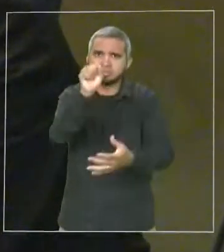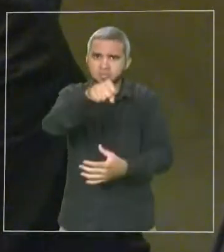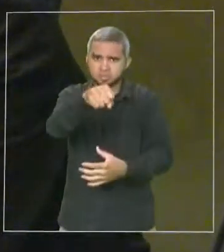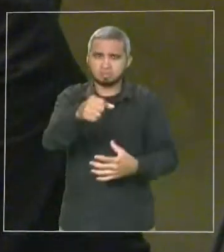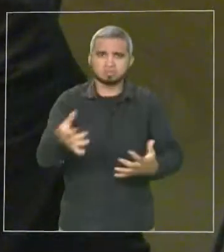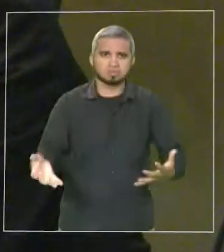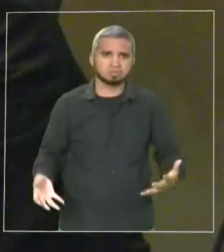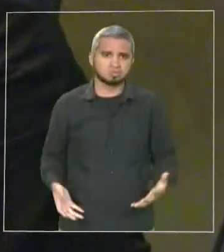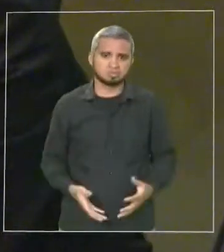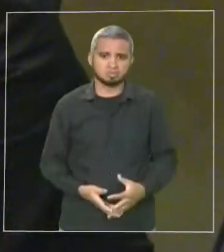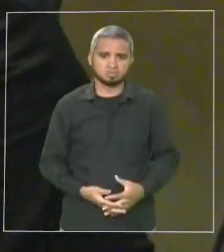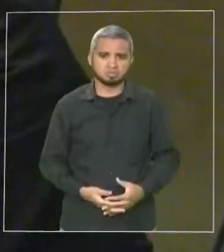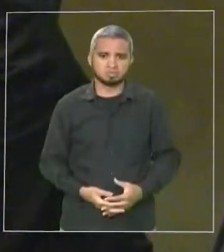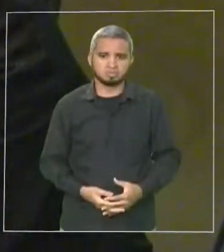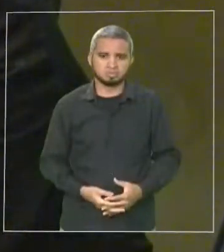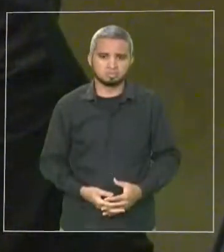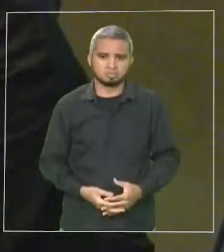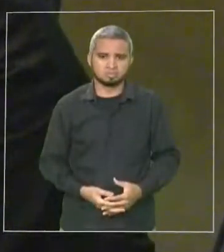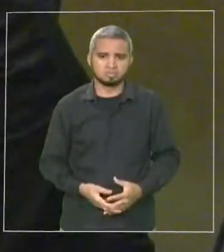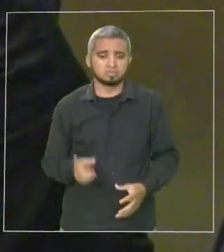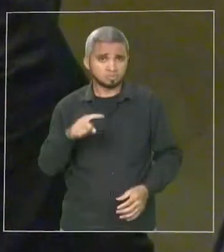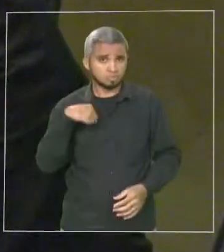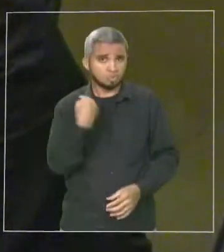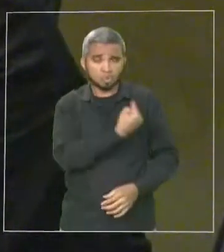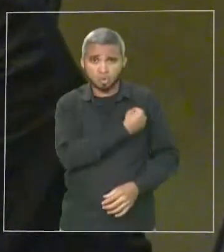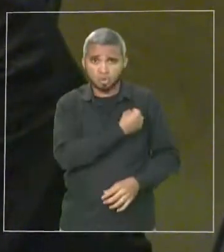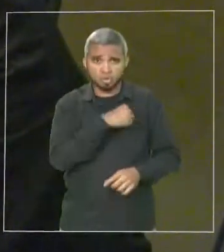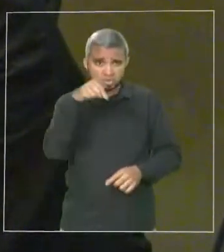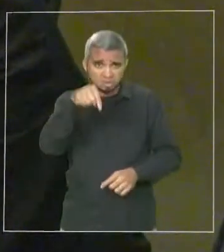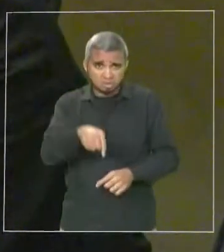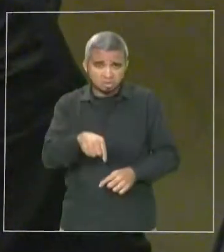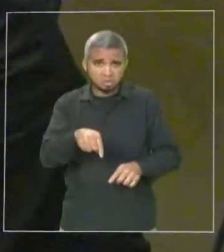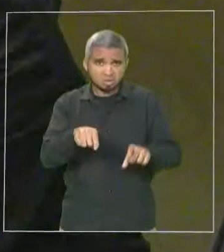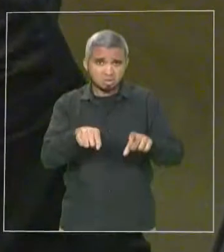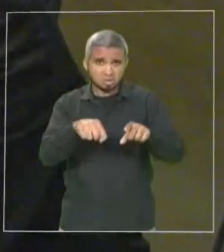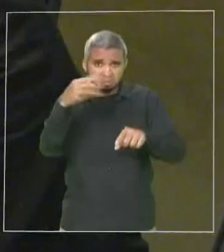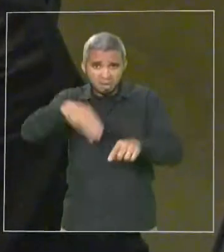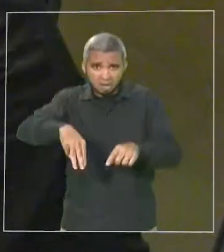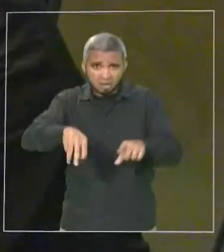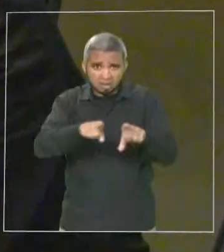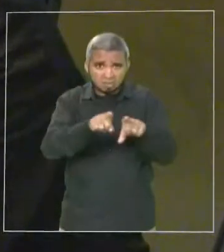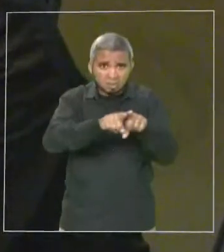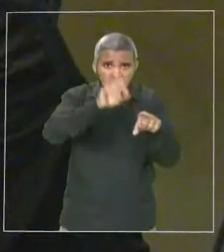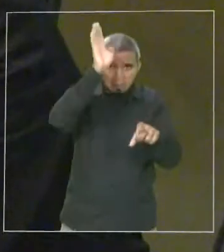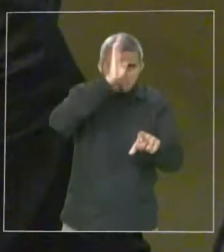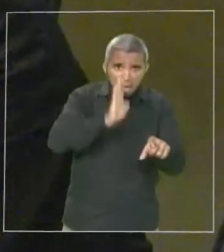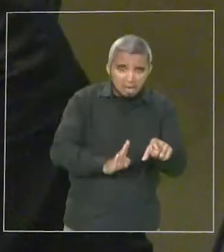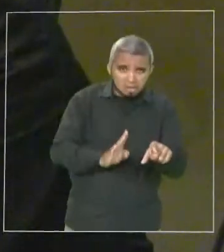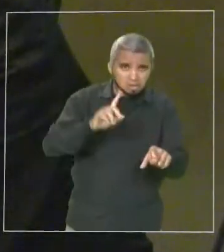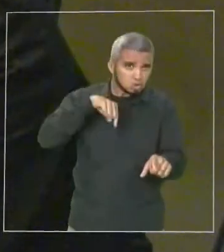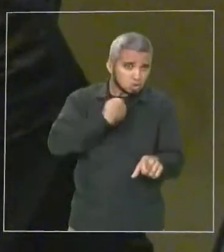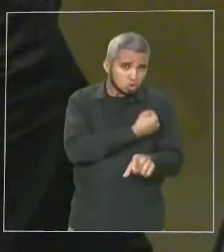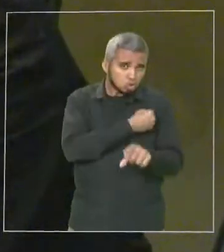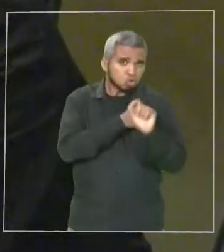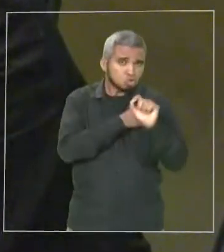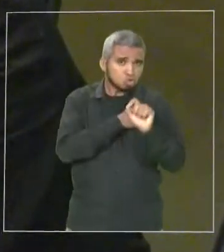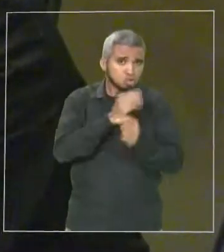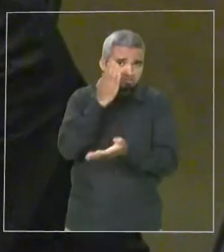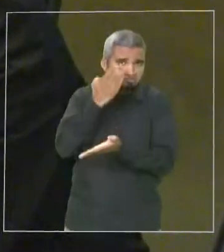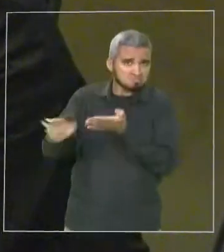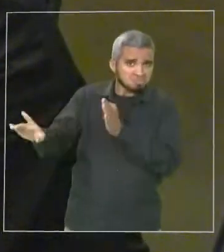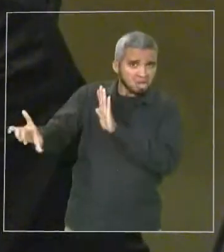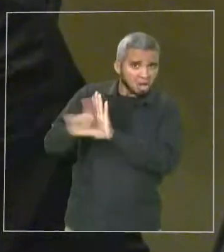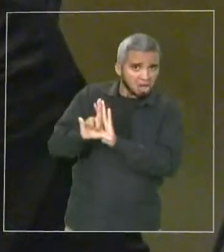Portanto, nós e nem ninguém nesse país está acima da lei. E o que existe,